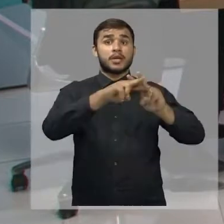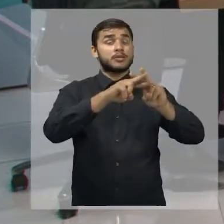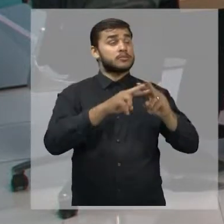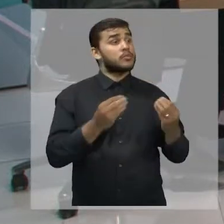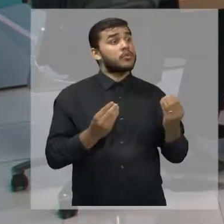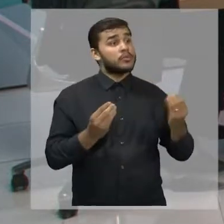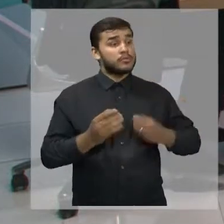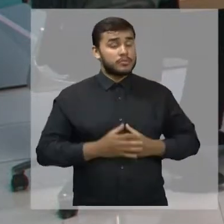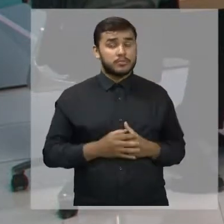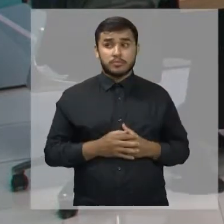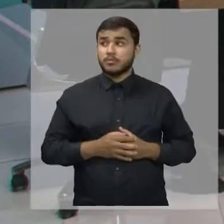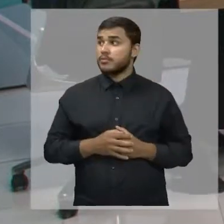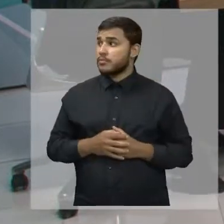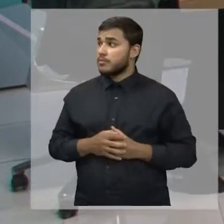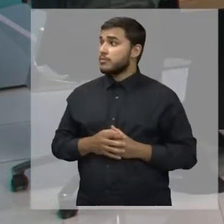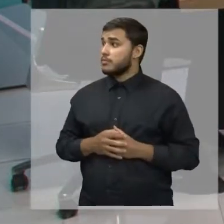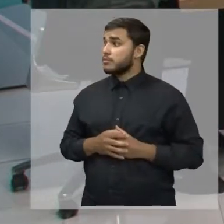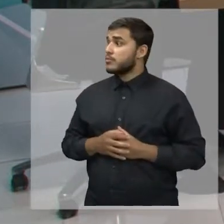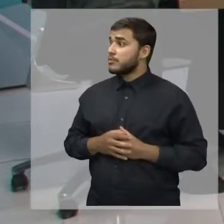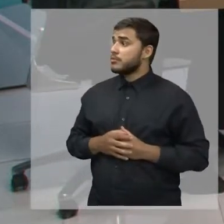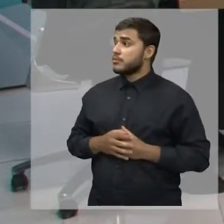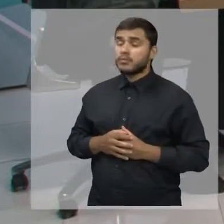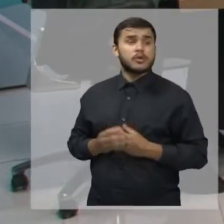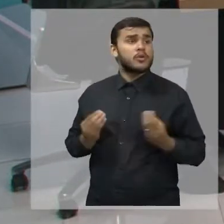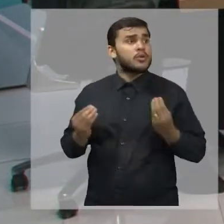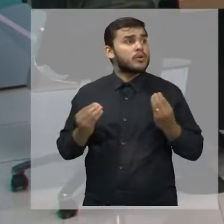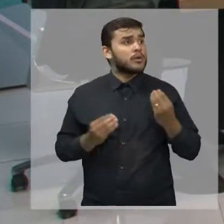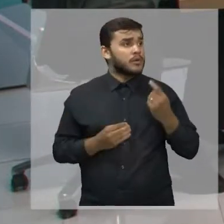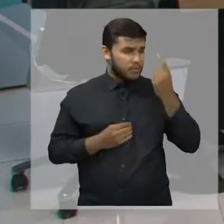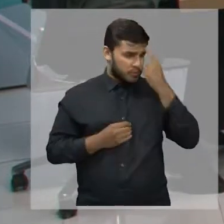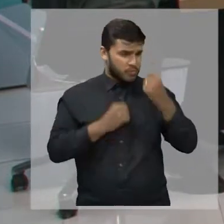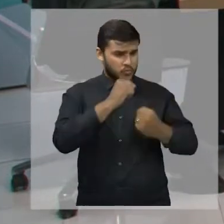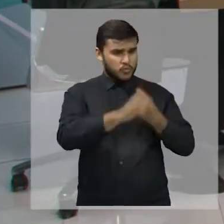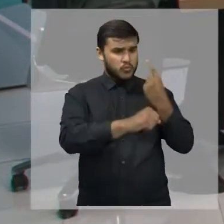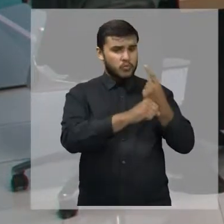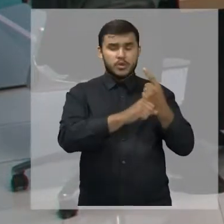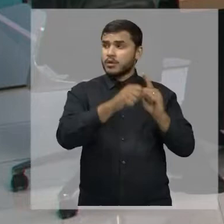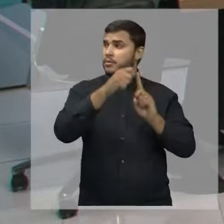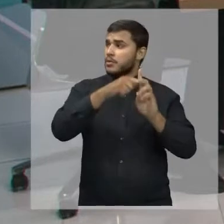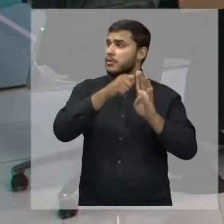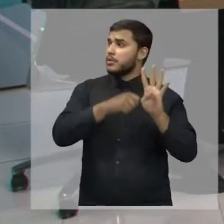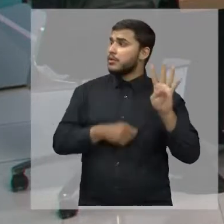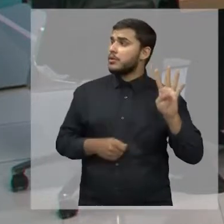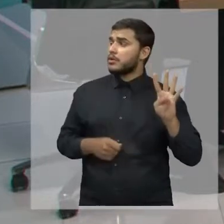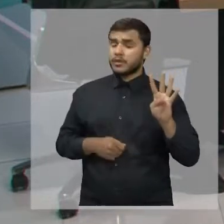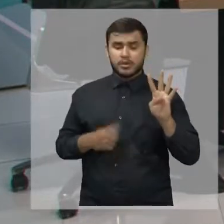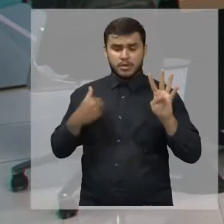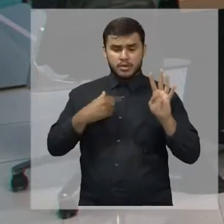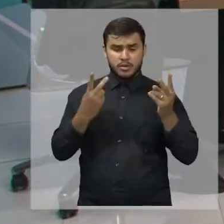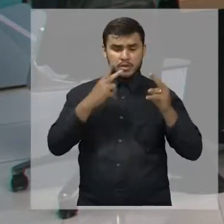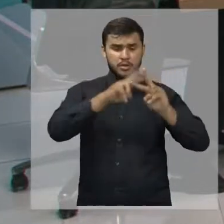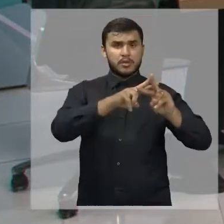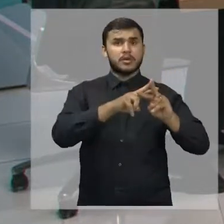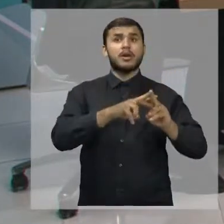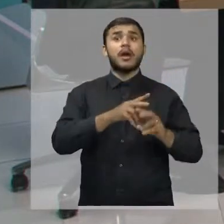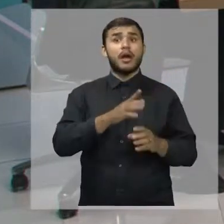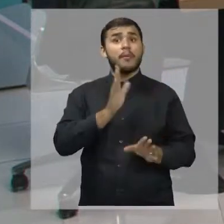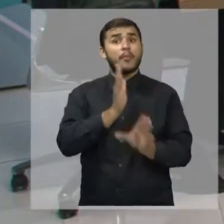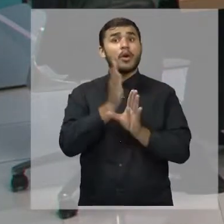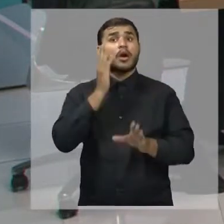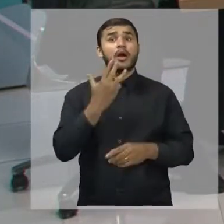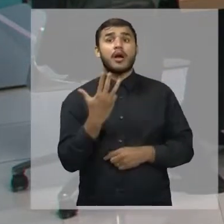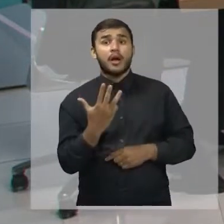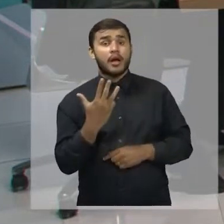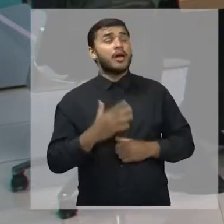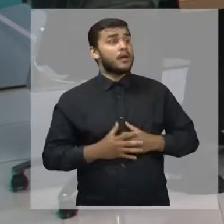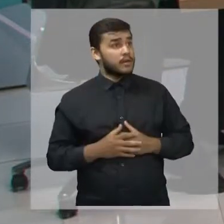Quem vai reparar? 1 ano e 4 meses de liberdade perdida. Não, dos 800 essa questão só existe por causa do Lula. Dos 800. Essa questão só tem esse problema por